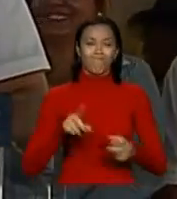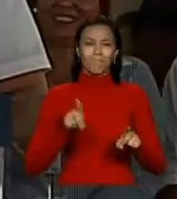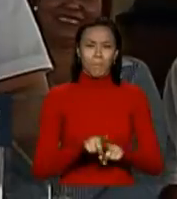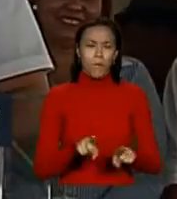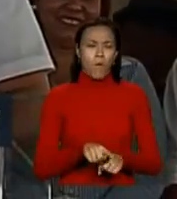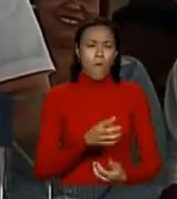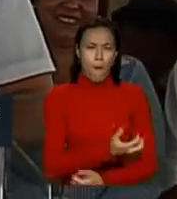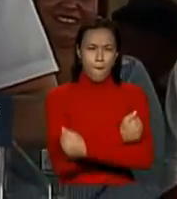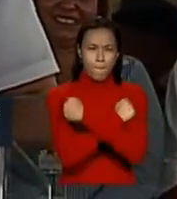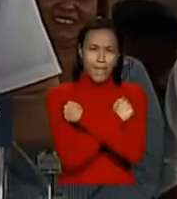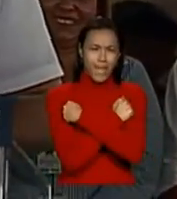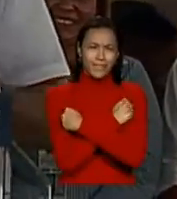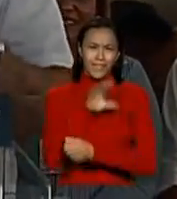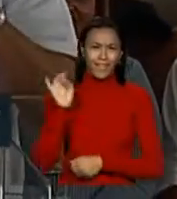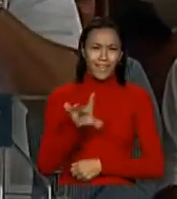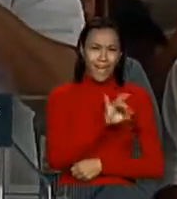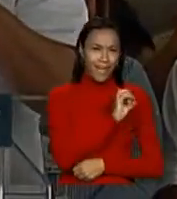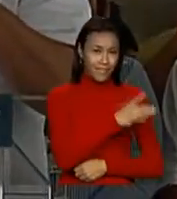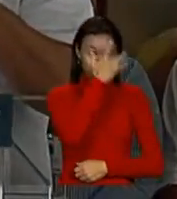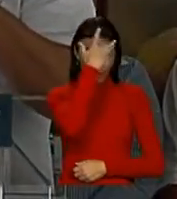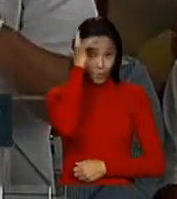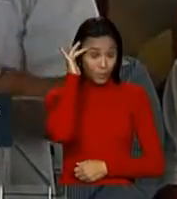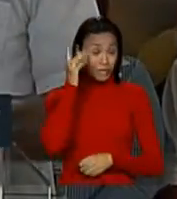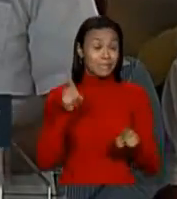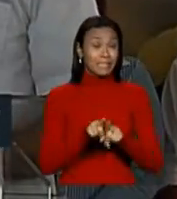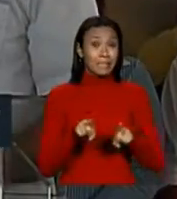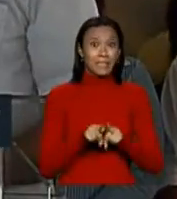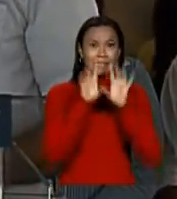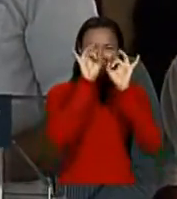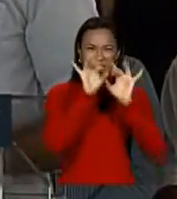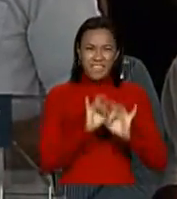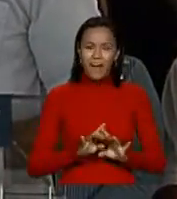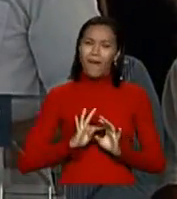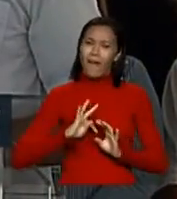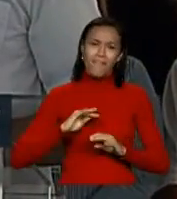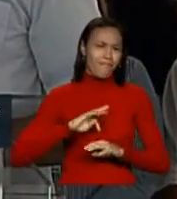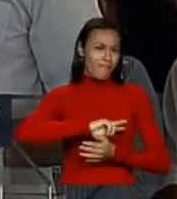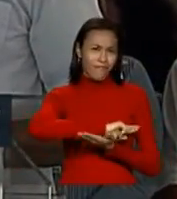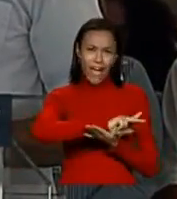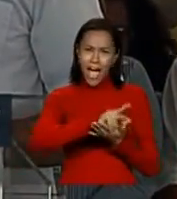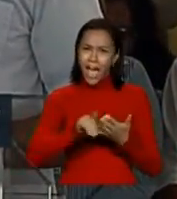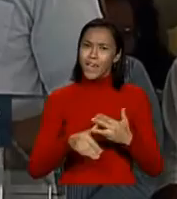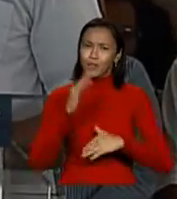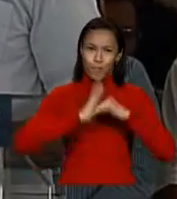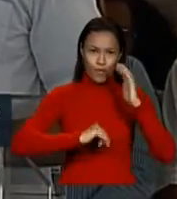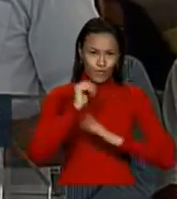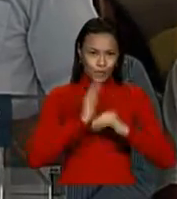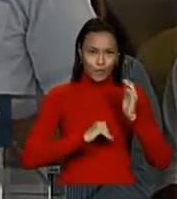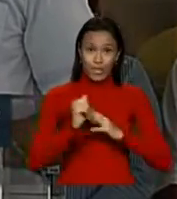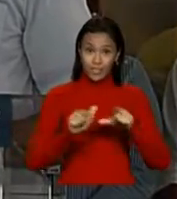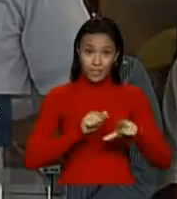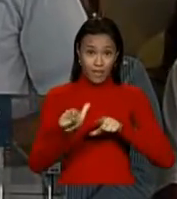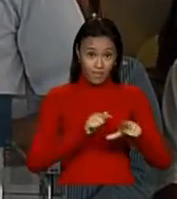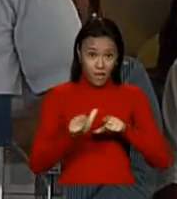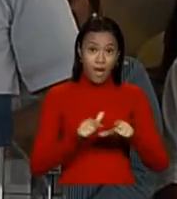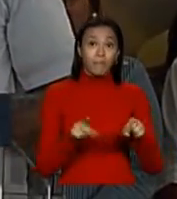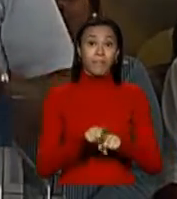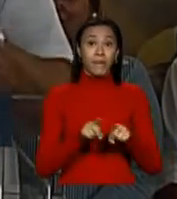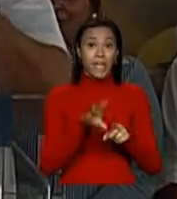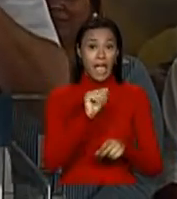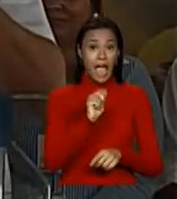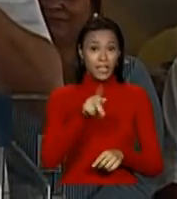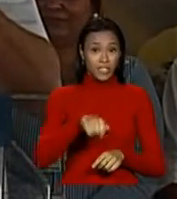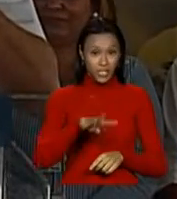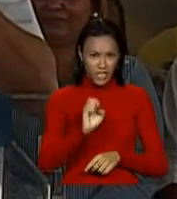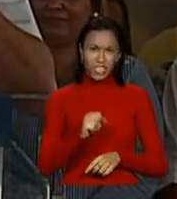abraço em todos vocês em especial nos profissionais de saúde que estão aqui nos agentes comunitários de saúde